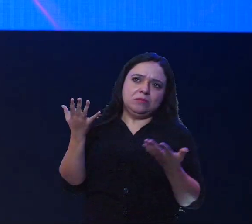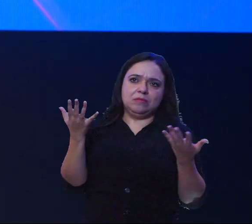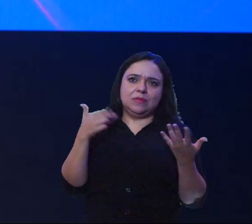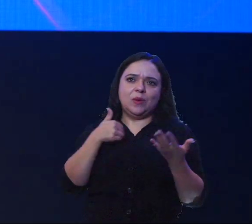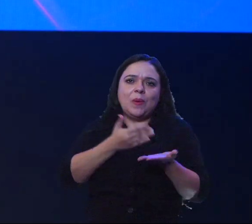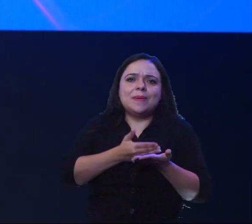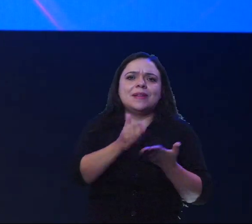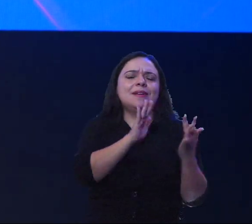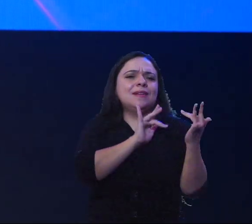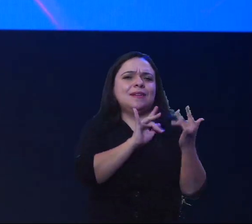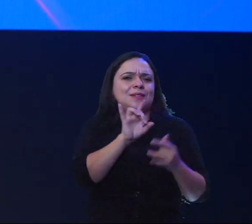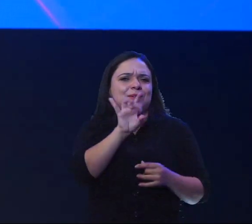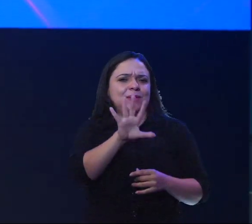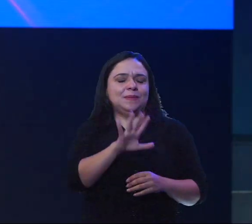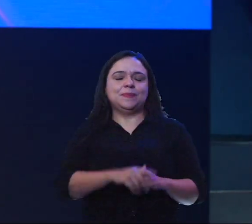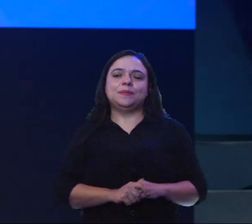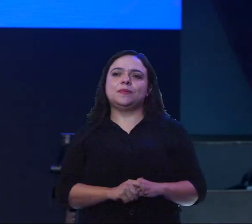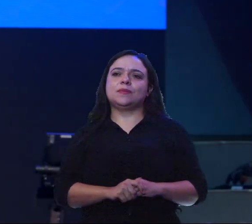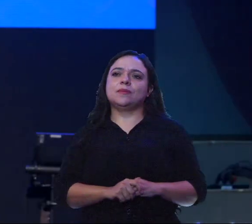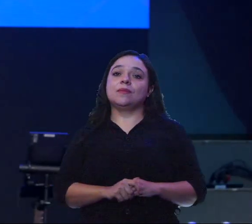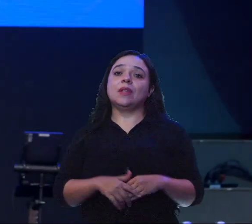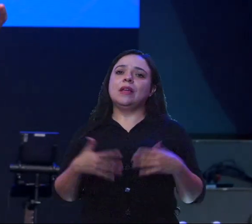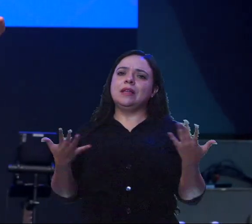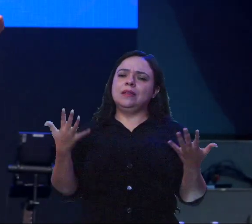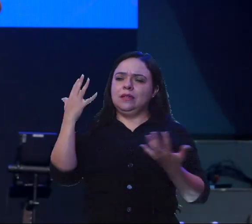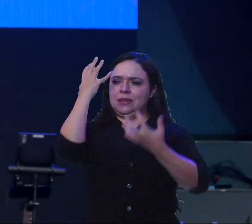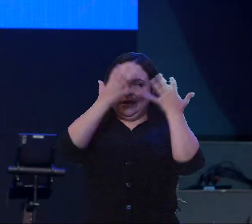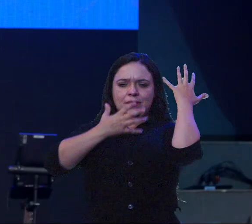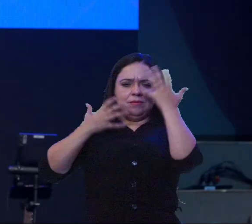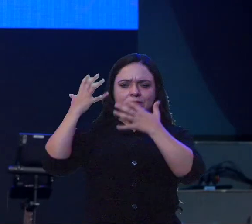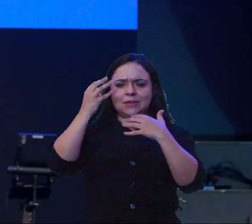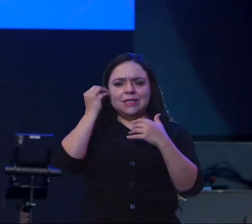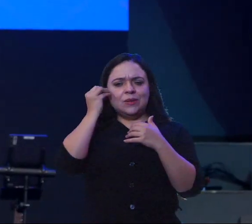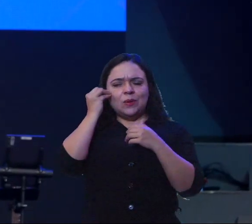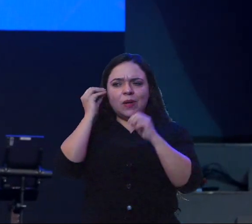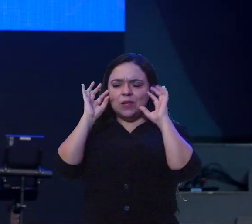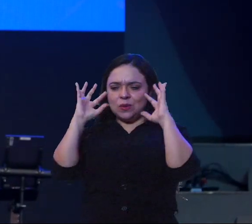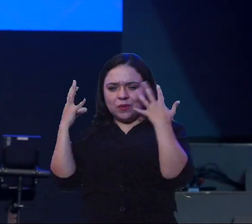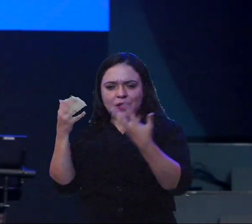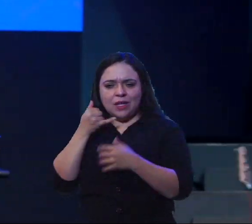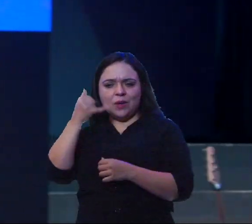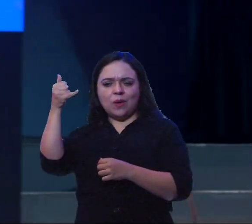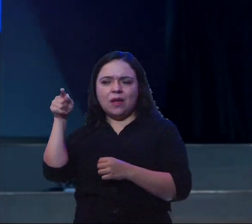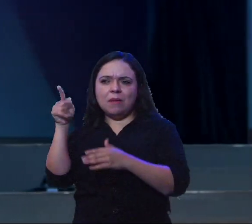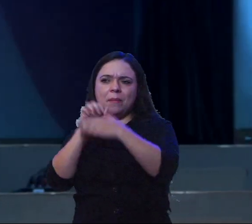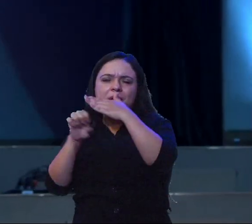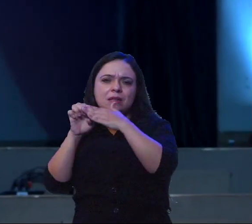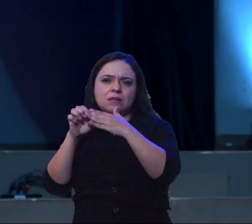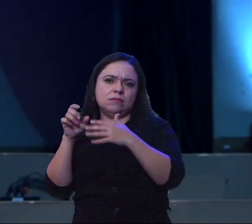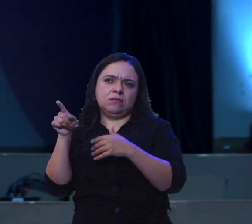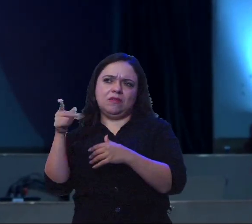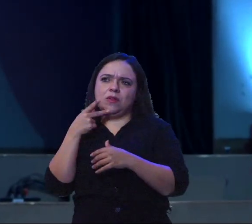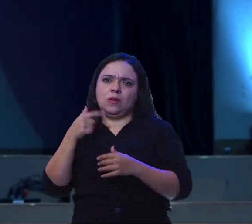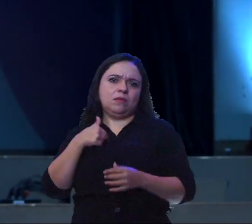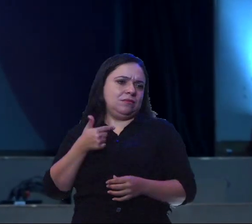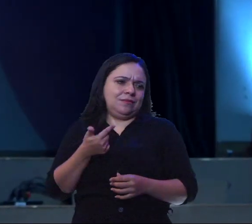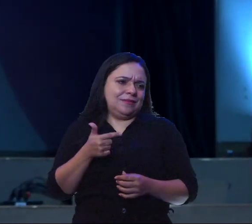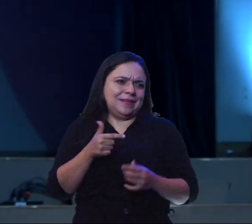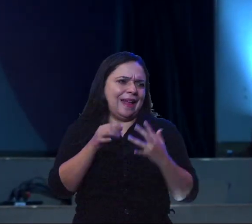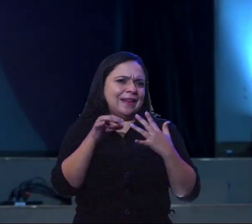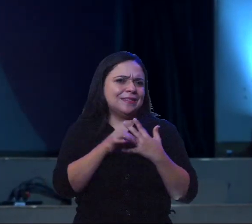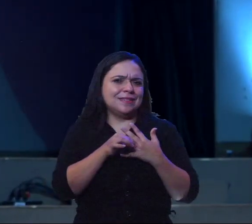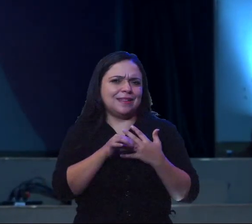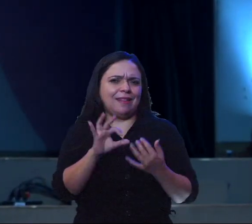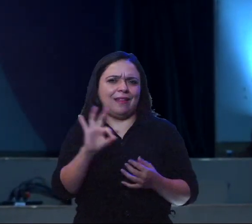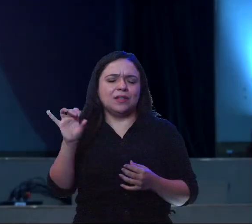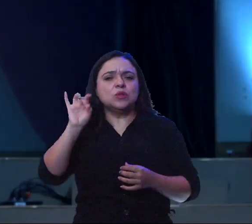namorar ainda, né? Aquela coisa toda. E aí ele ficou meio desesperado, tentou resolver, falou, mas a empresa falou assim, gente, a gente não trabalha com aliança, tem nada de